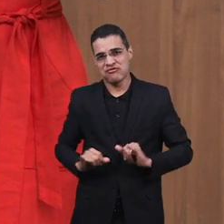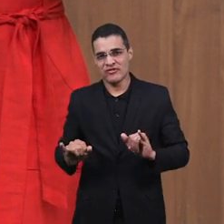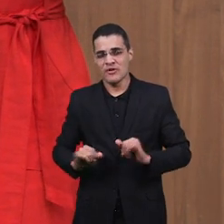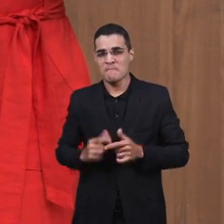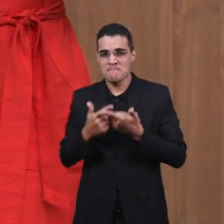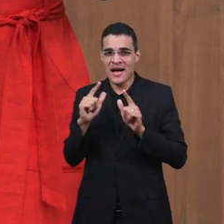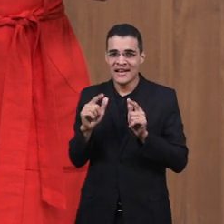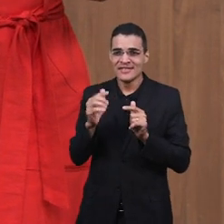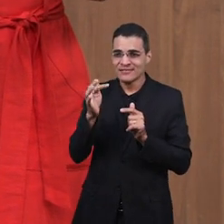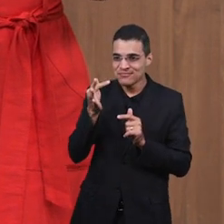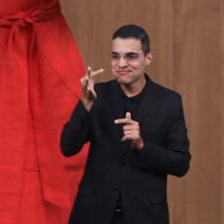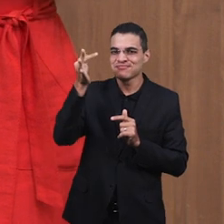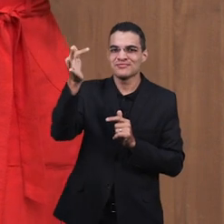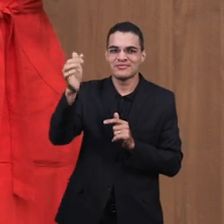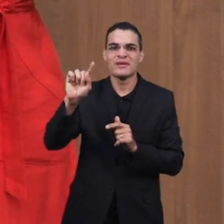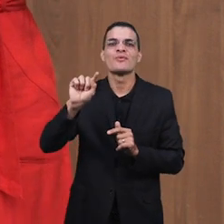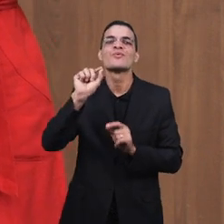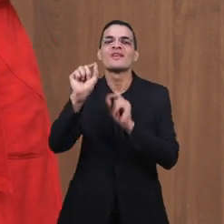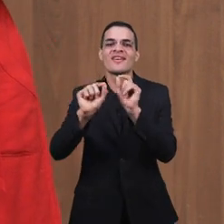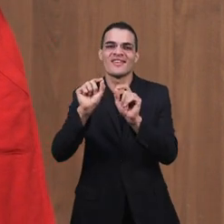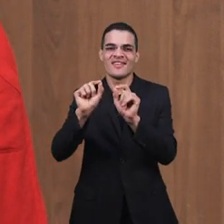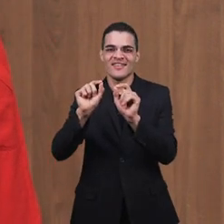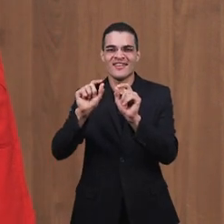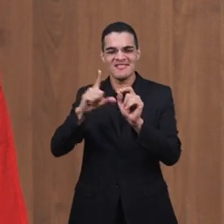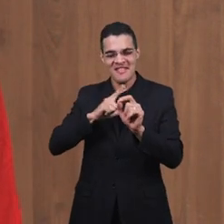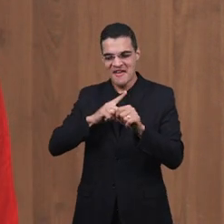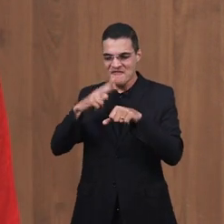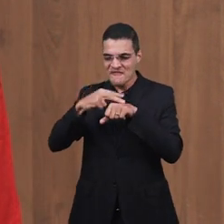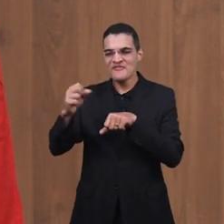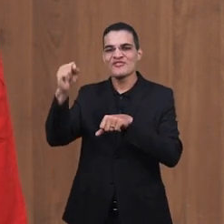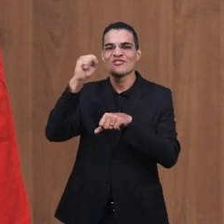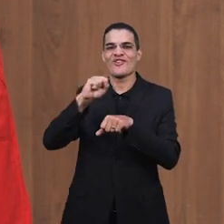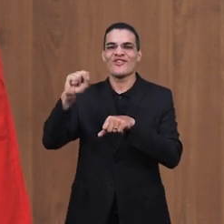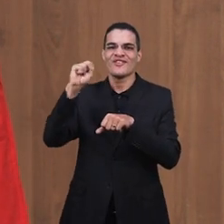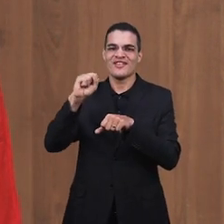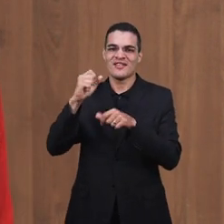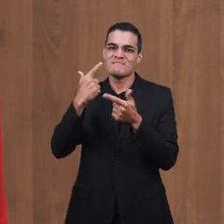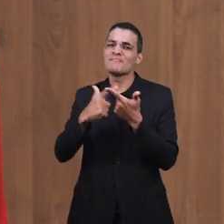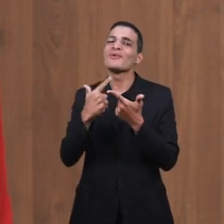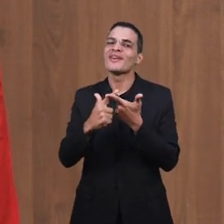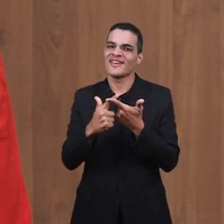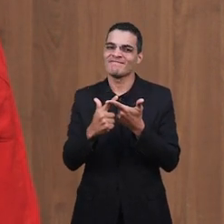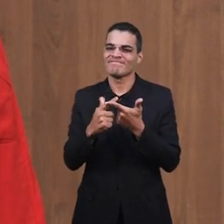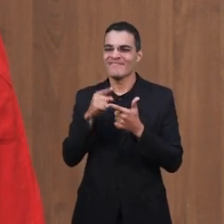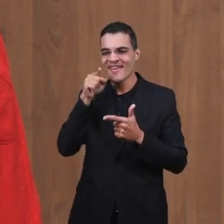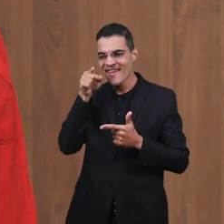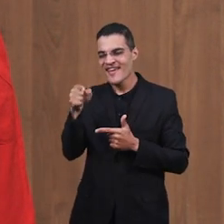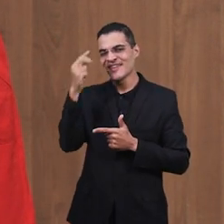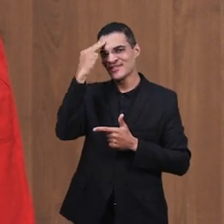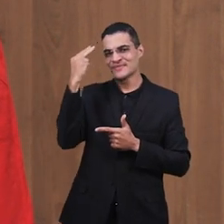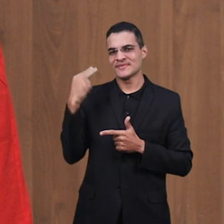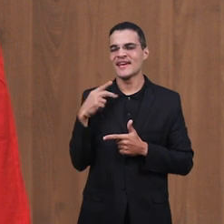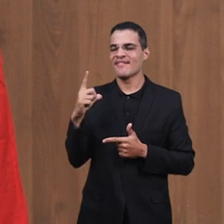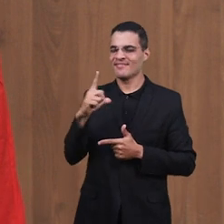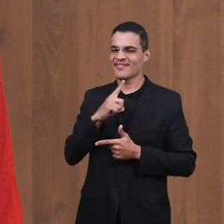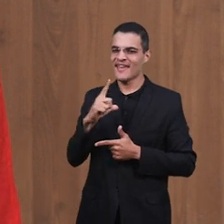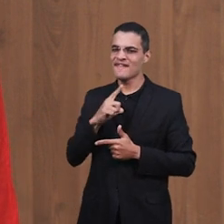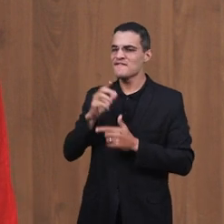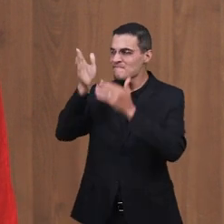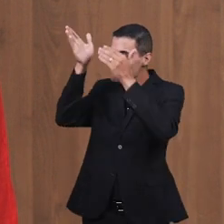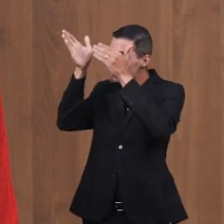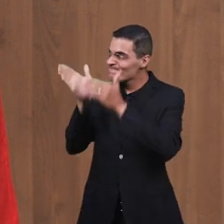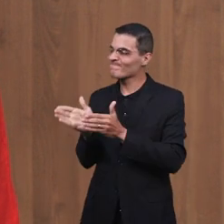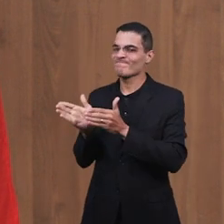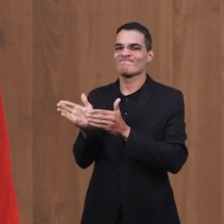no tempo certo ele foi vitorioso. E por quê? Porque foi fiel a